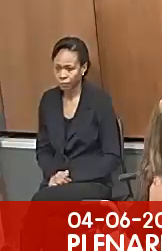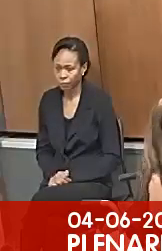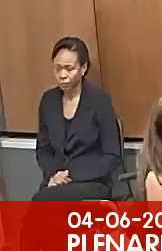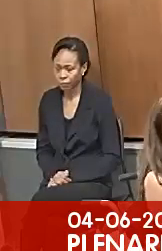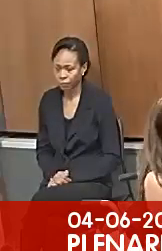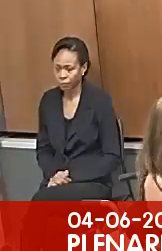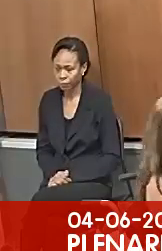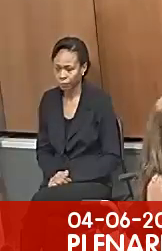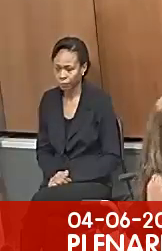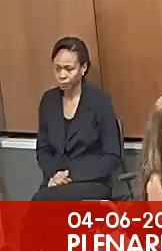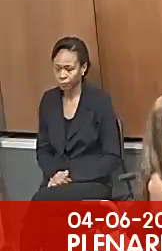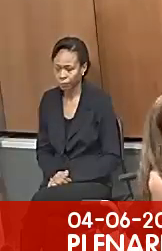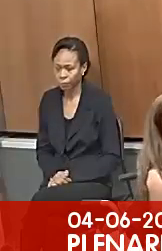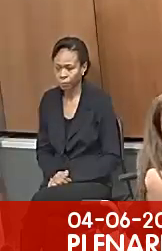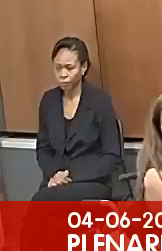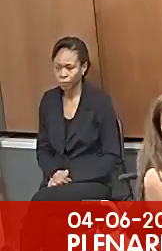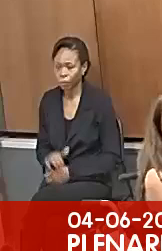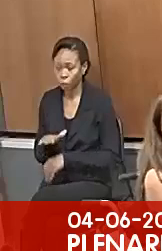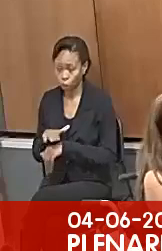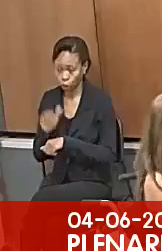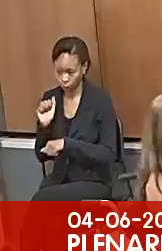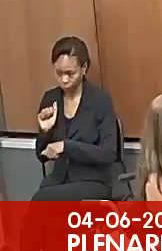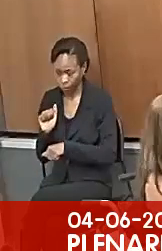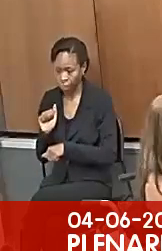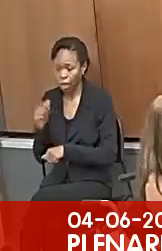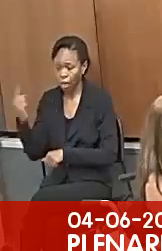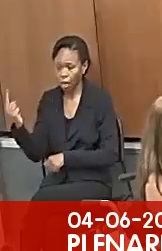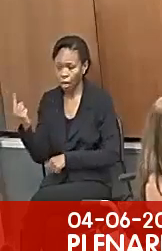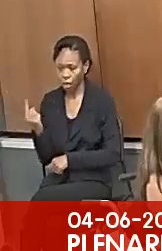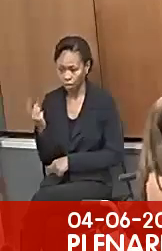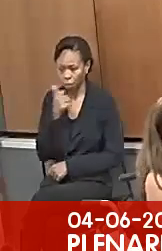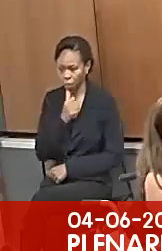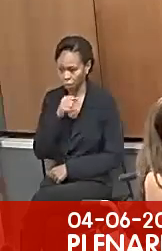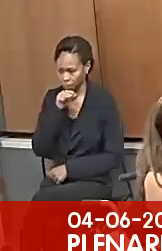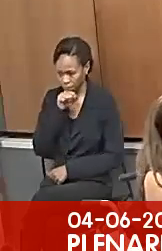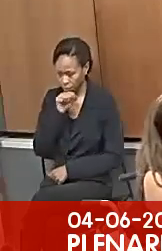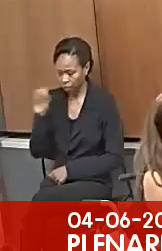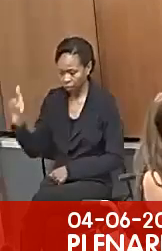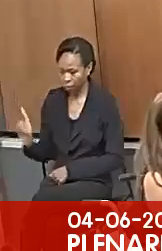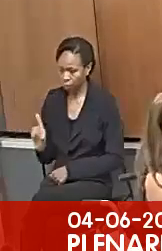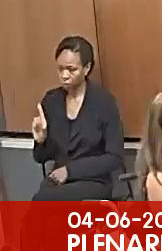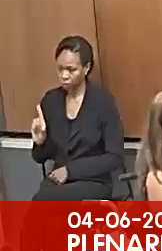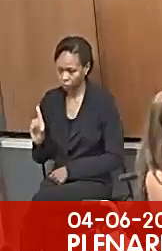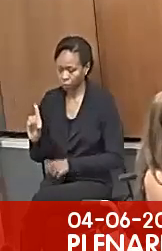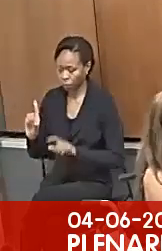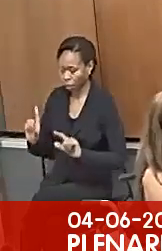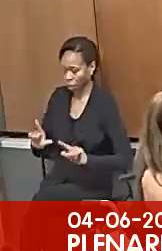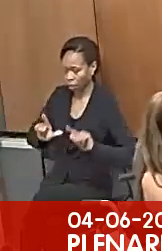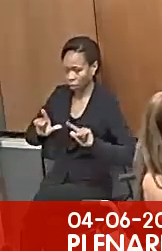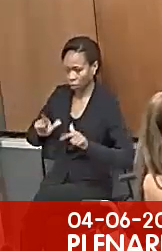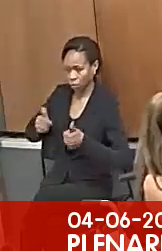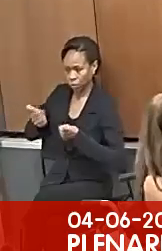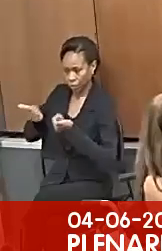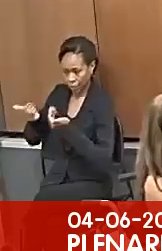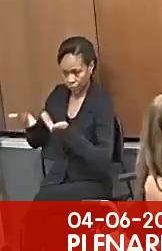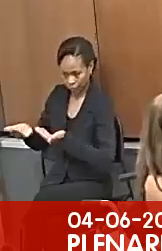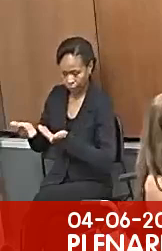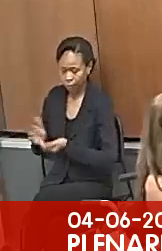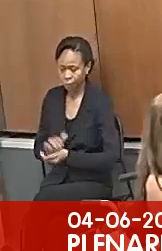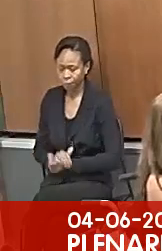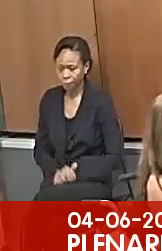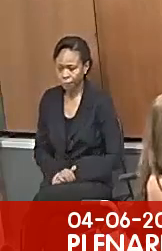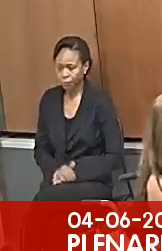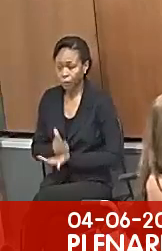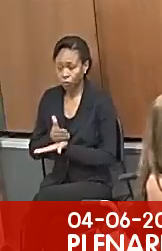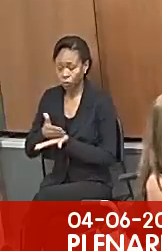Então, ao chamar, aí a mãe pode posicionar aqui, né? A gente vai abrir aqui para ela para a mãe ficar aqui no meio. Então,